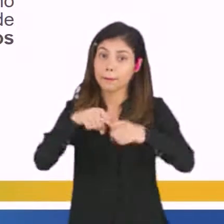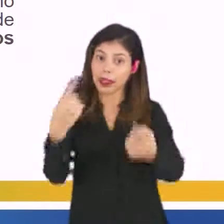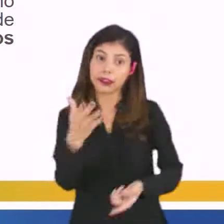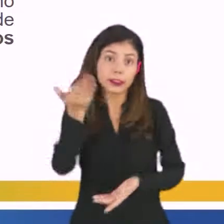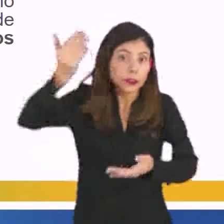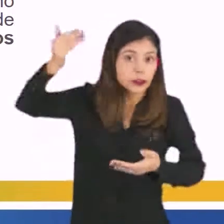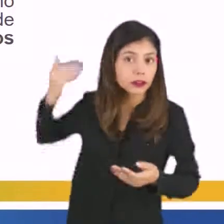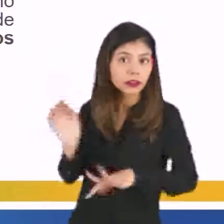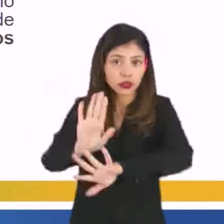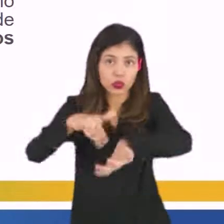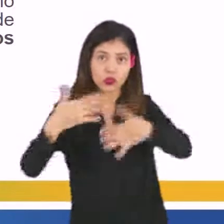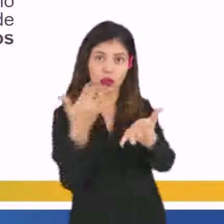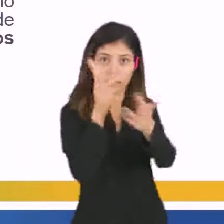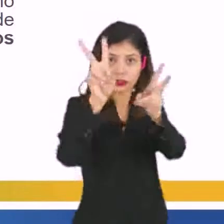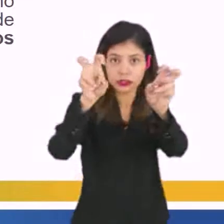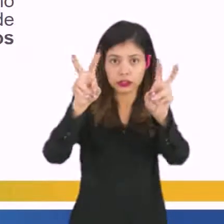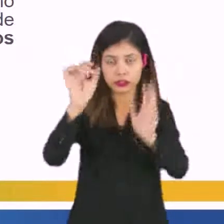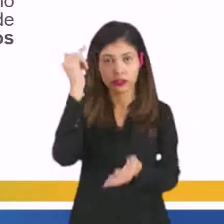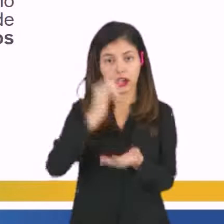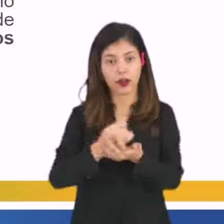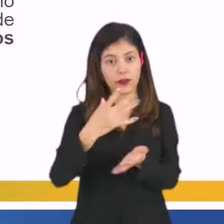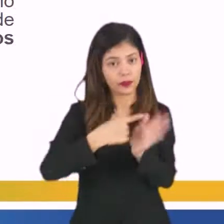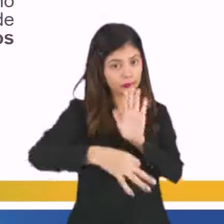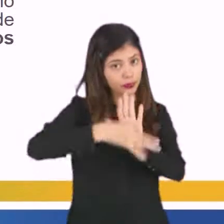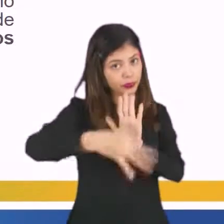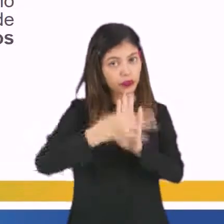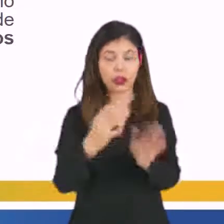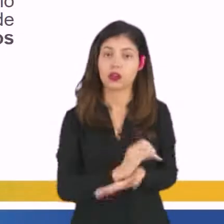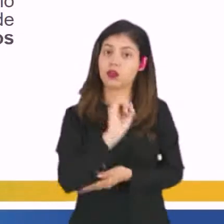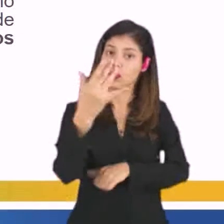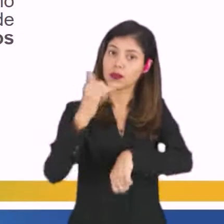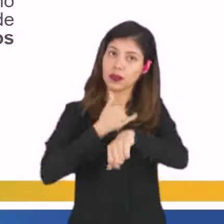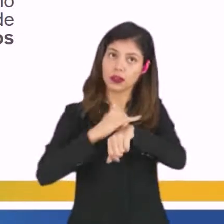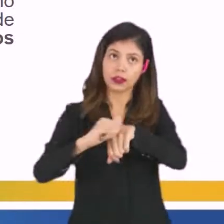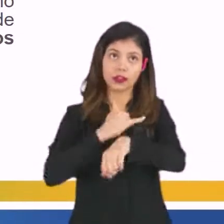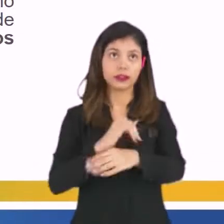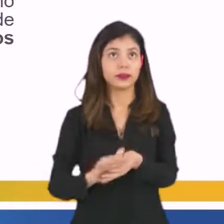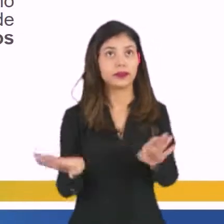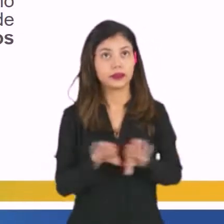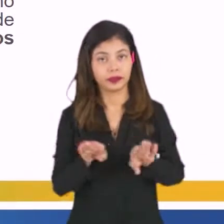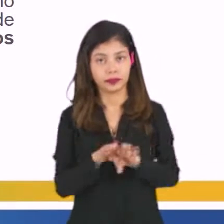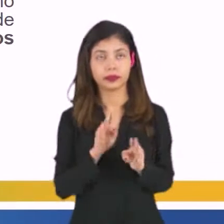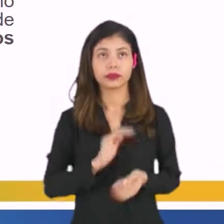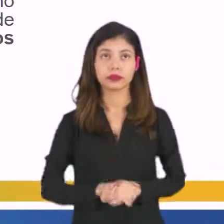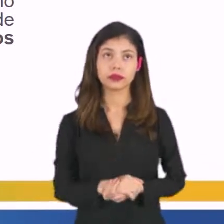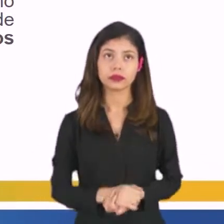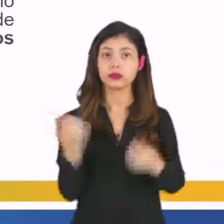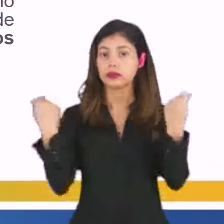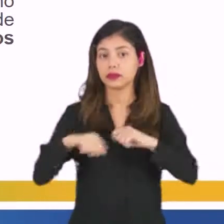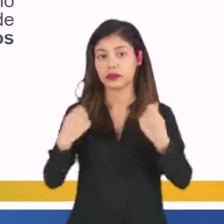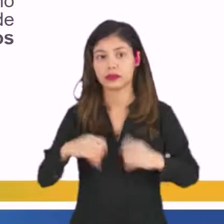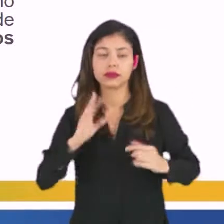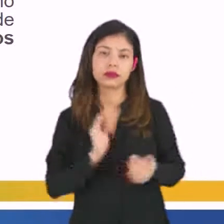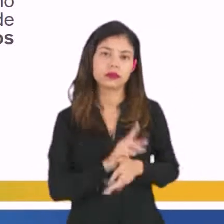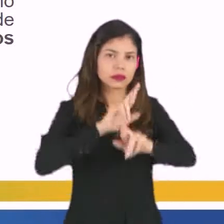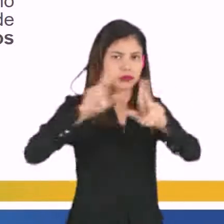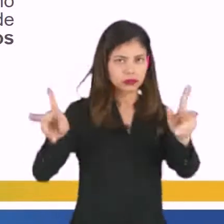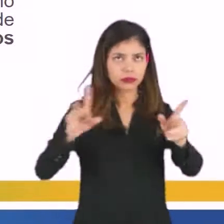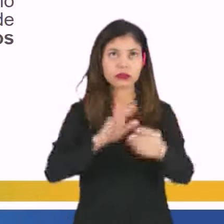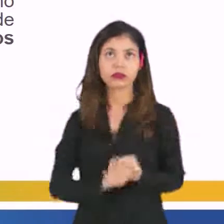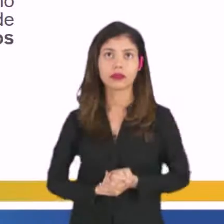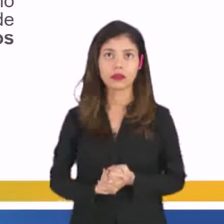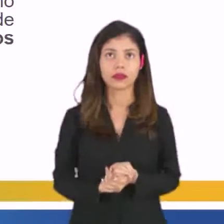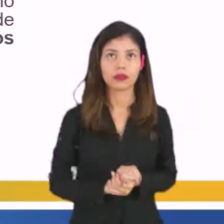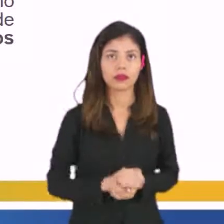de abordar quais são os tipos de argumentos ou estratégias argumentativas, precisamos